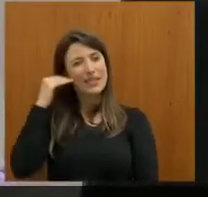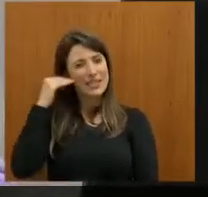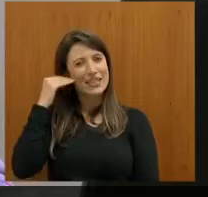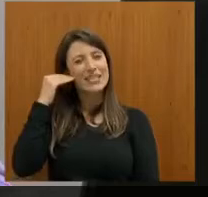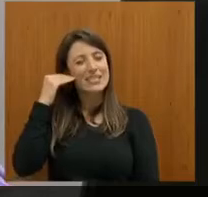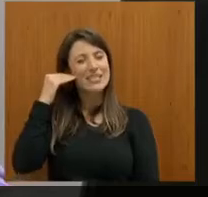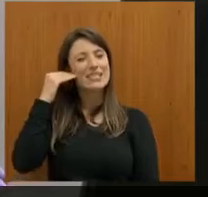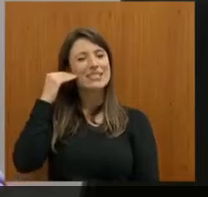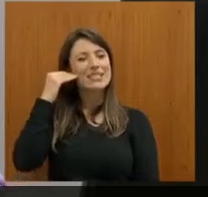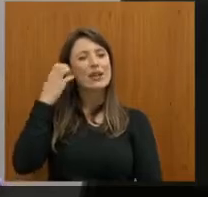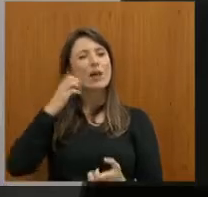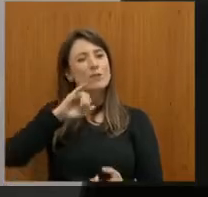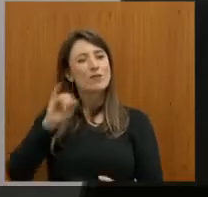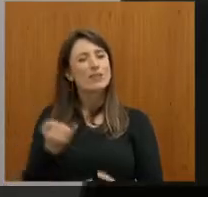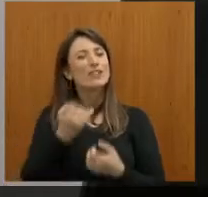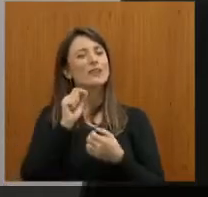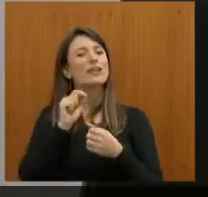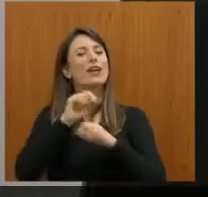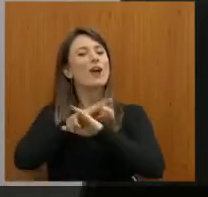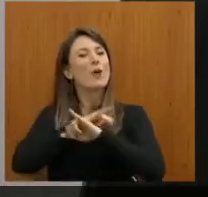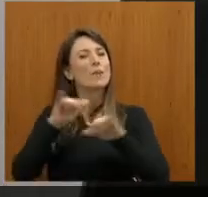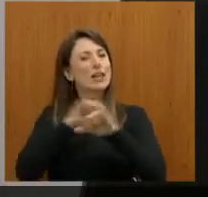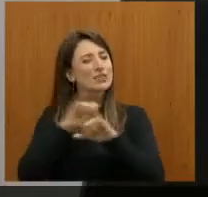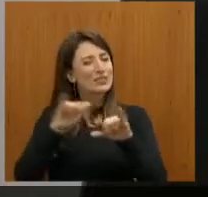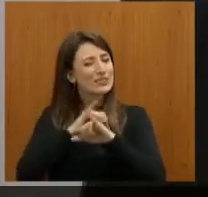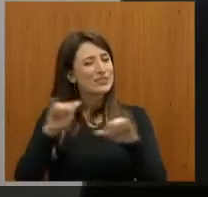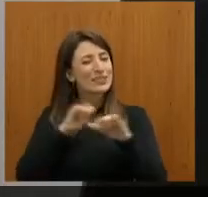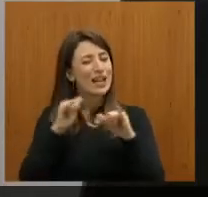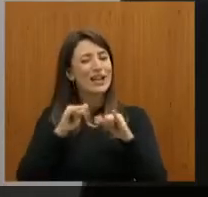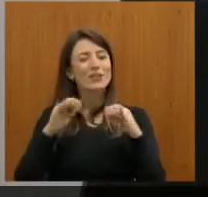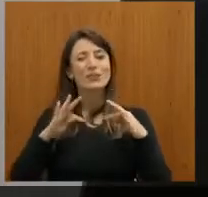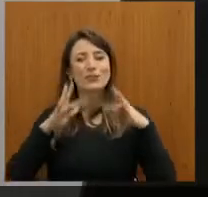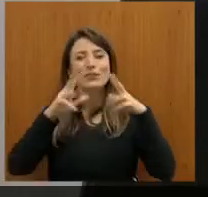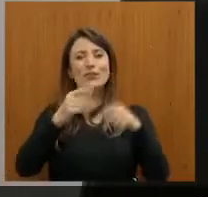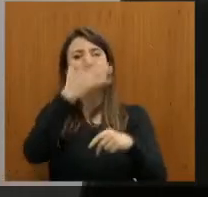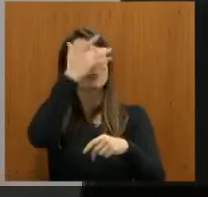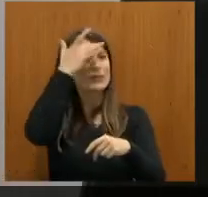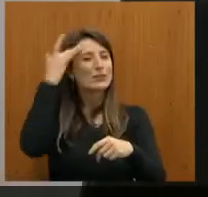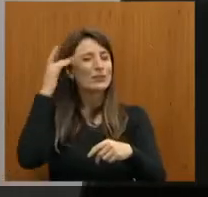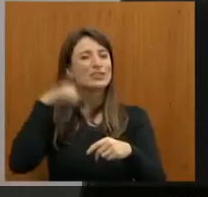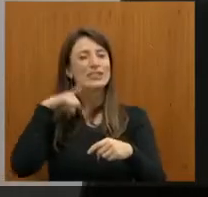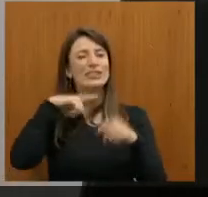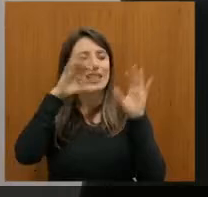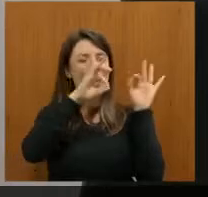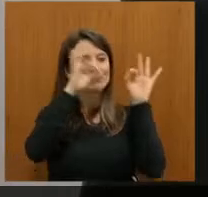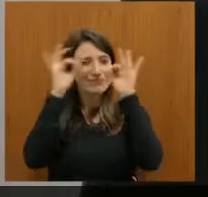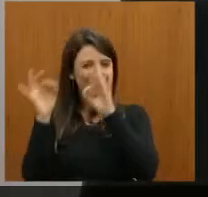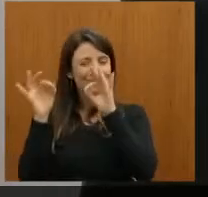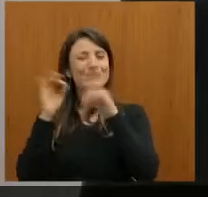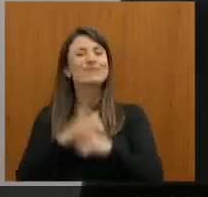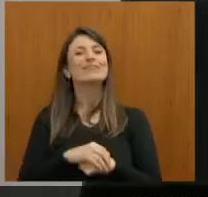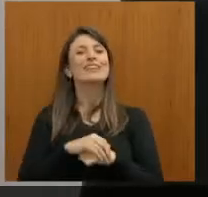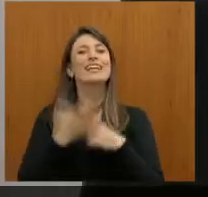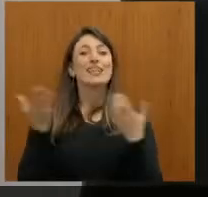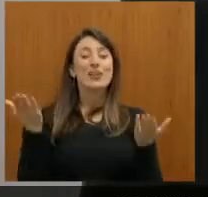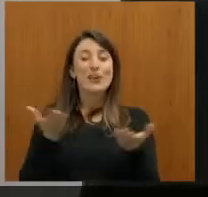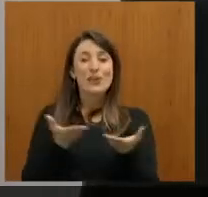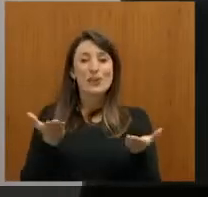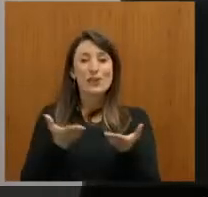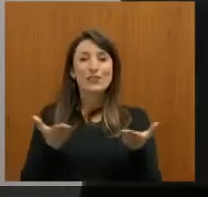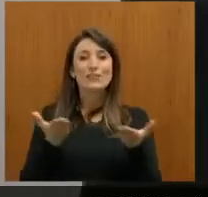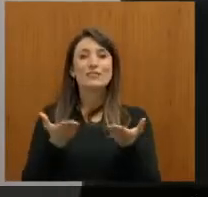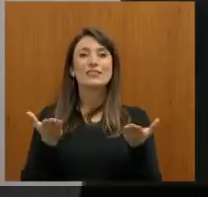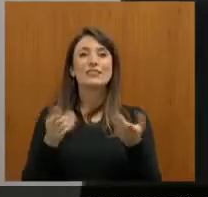para compartilhar com todos e todas que estamos acompanhando que hoje também